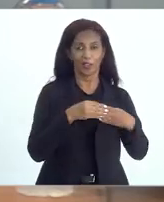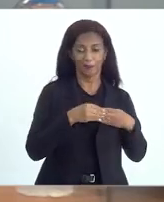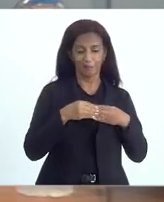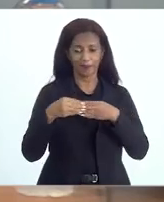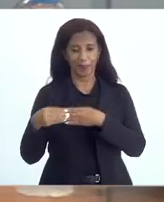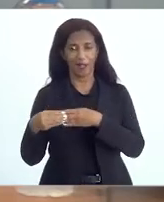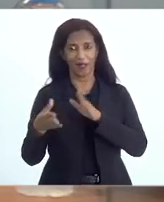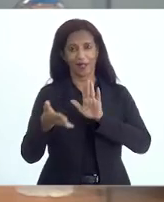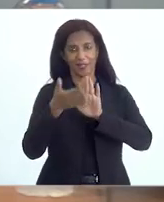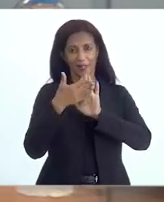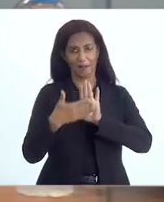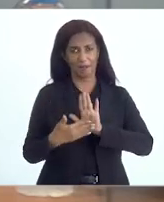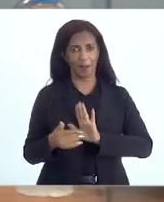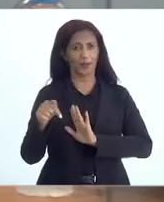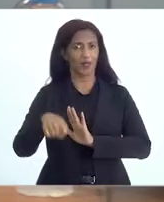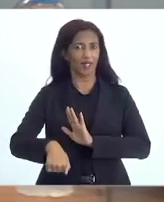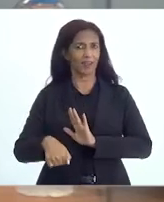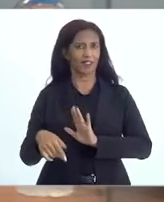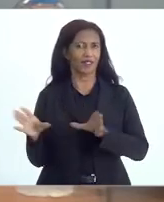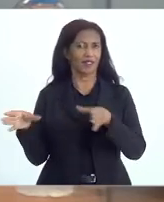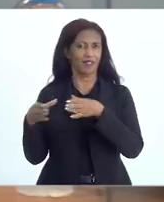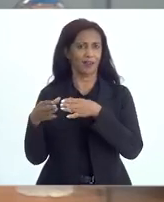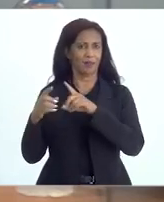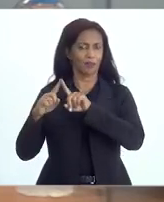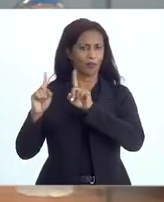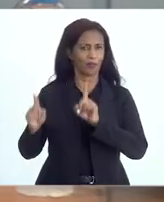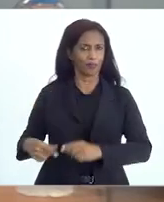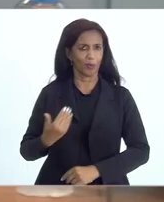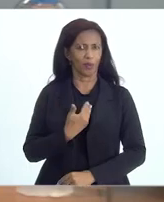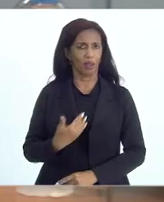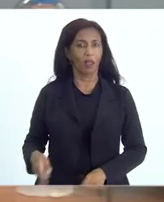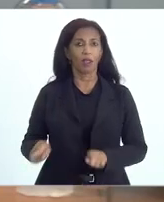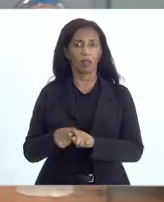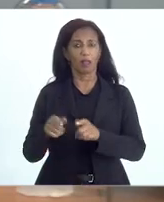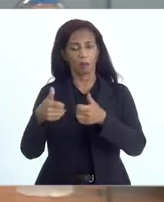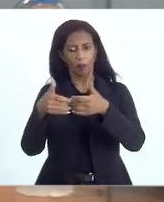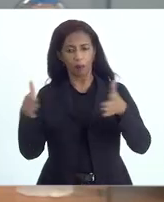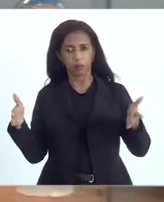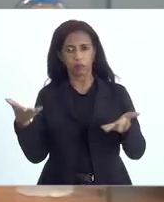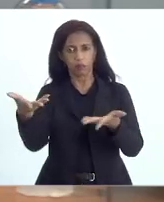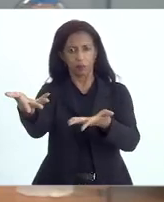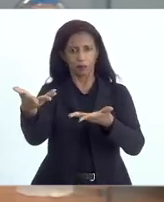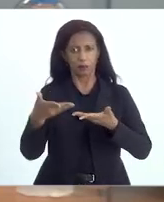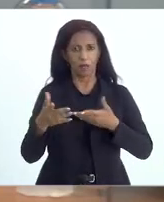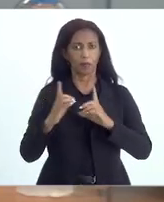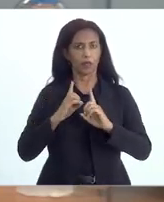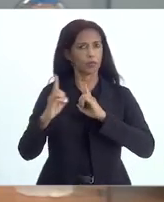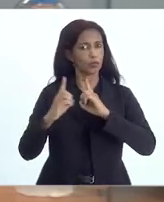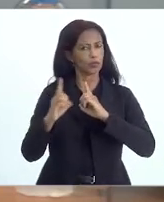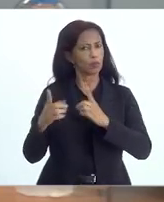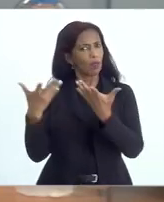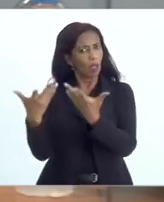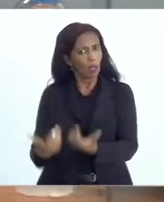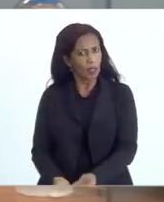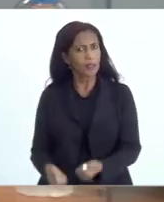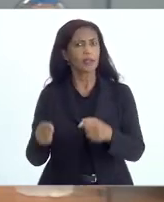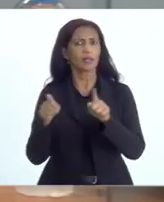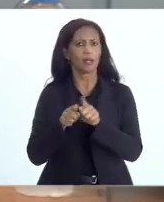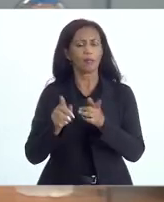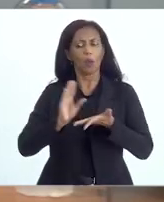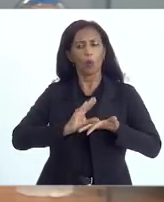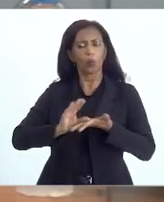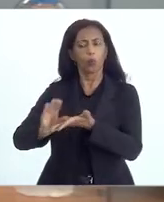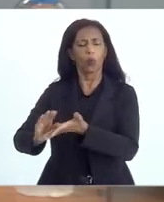esse essa falta aqui na comissão de servidores públicos e também por abrir as portas para a discussão e permitir inclusive com o aporte